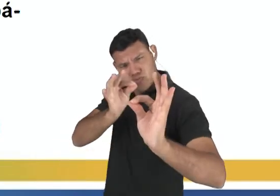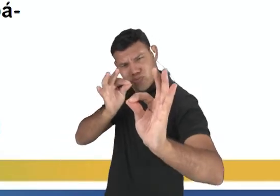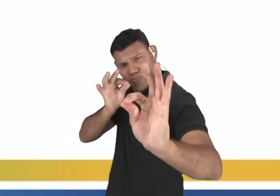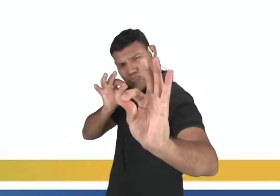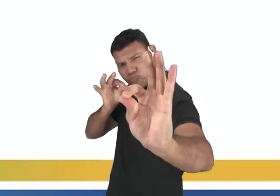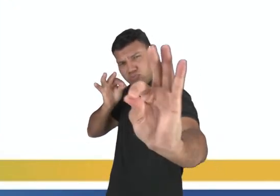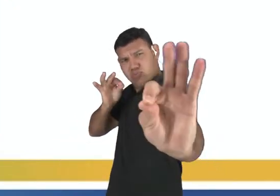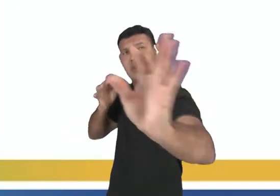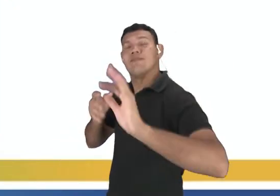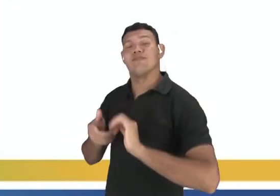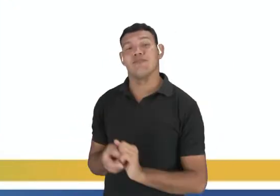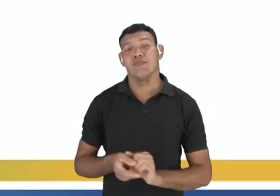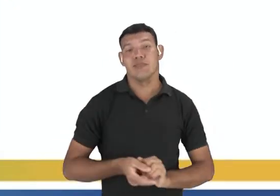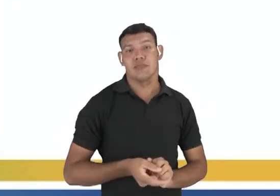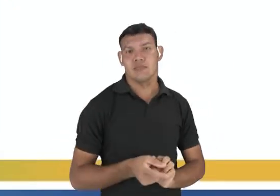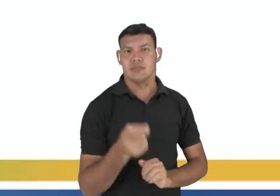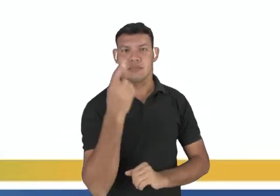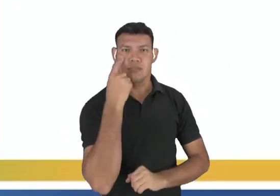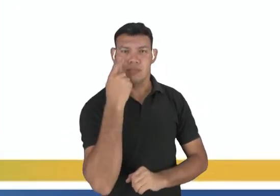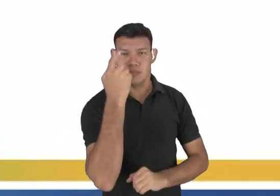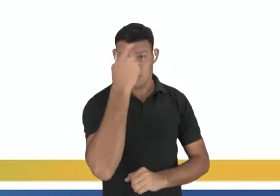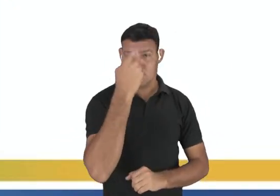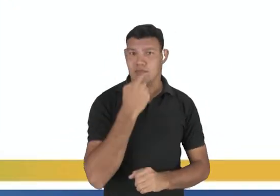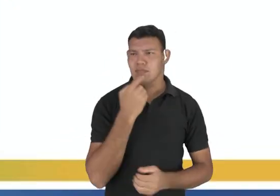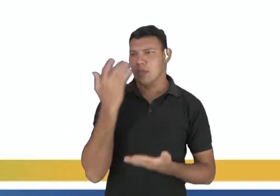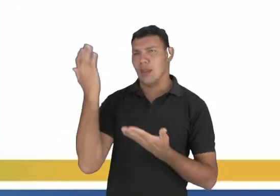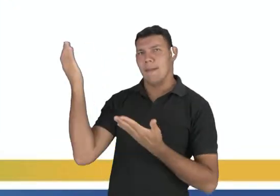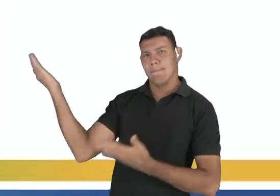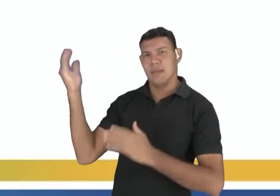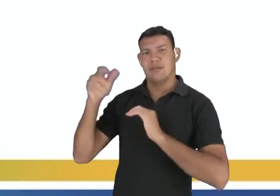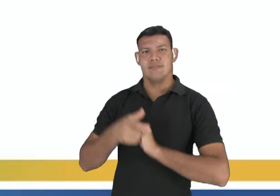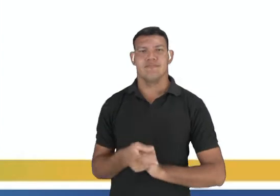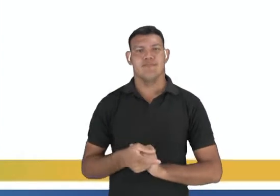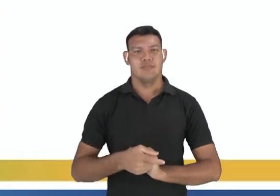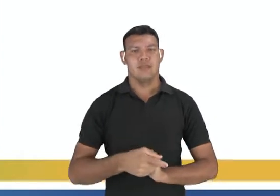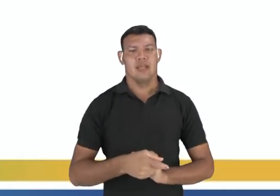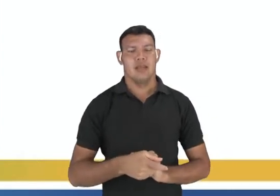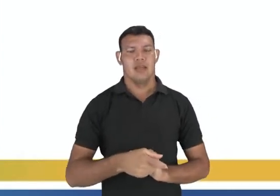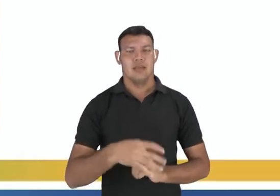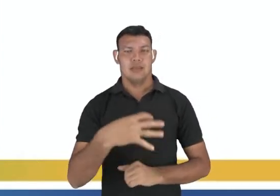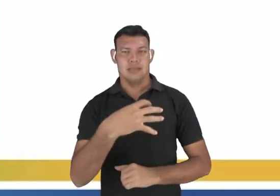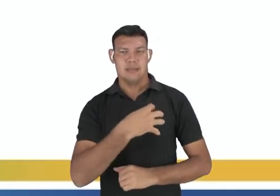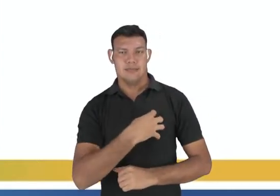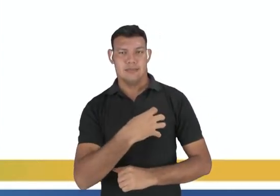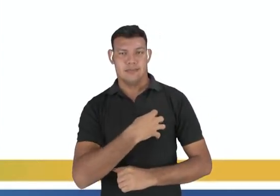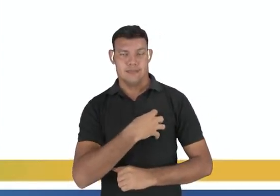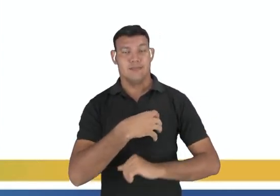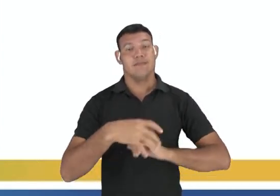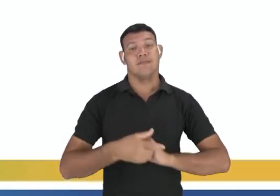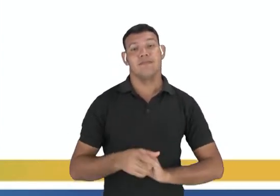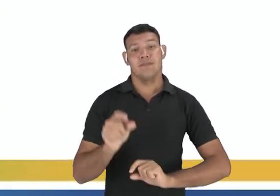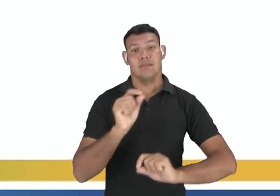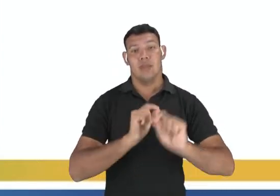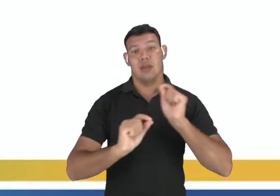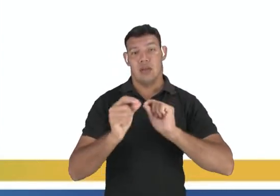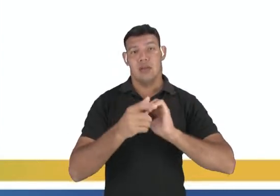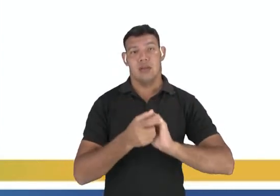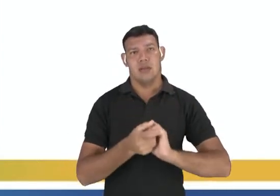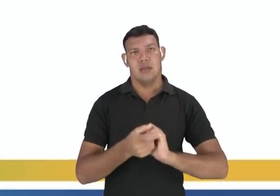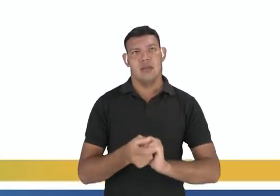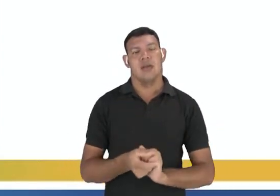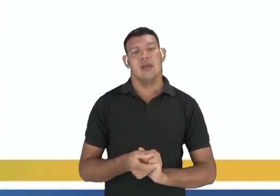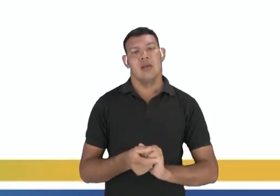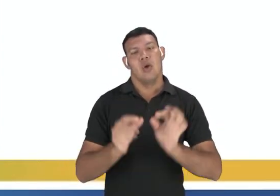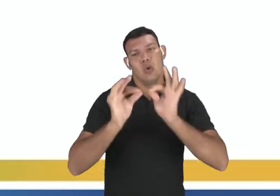Amazônia. Olha só a figura para você ver. Então sai de Pernambuco e chega em Lábrea, no Amazonas. Essa é a